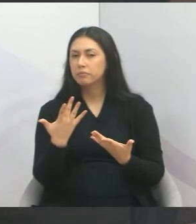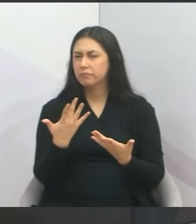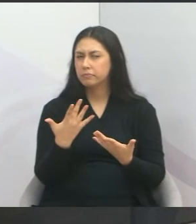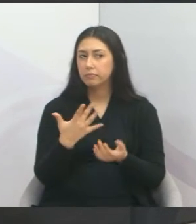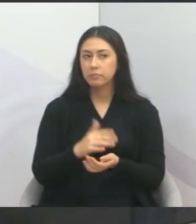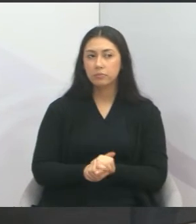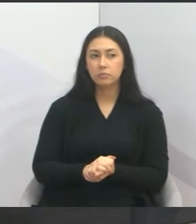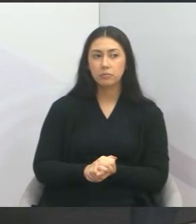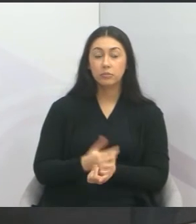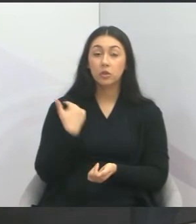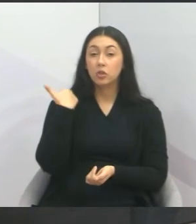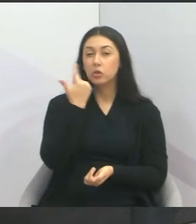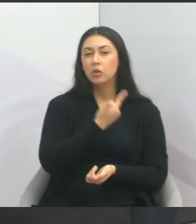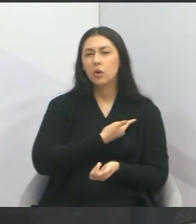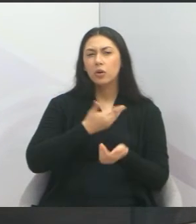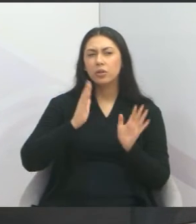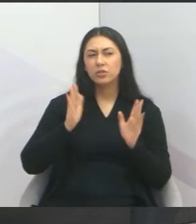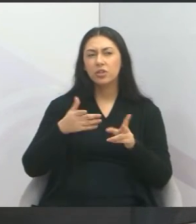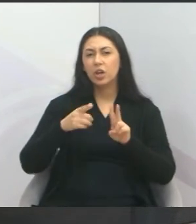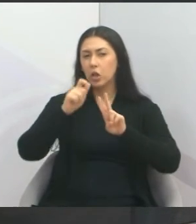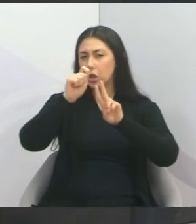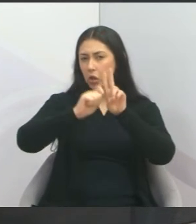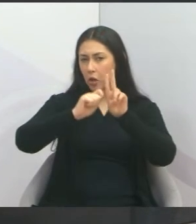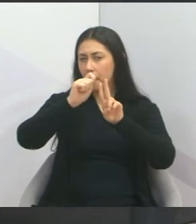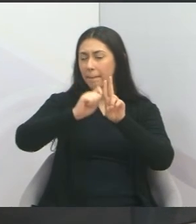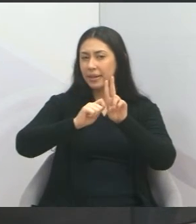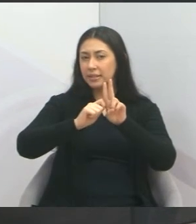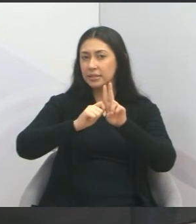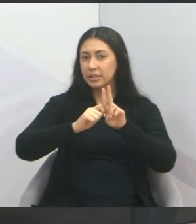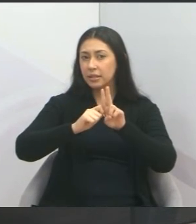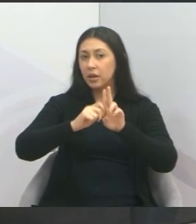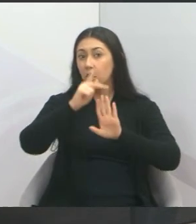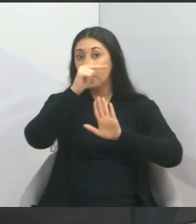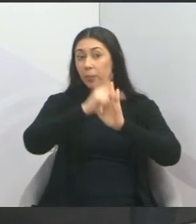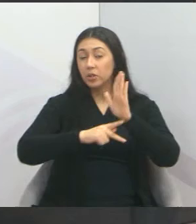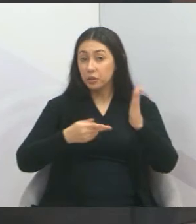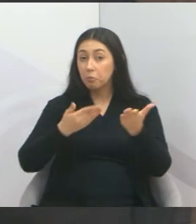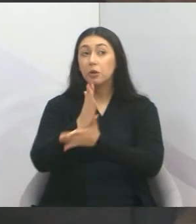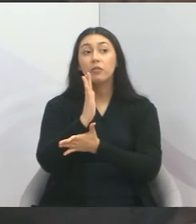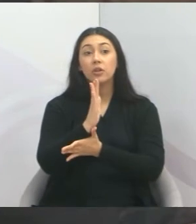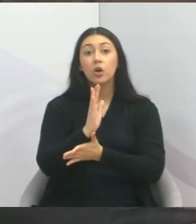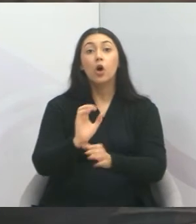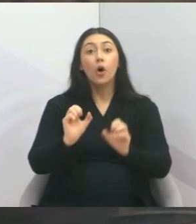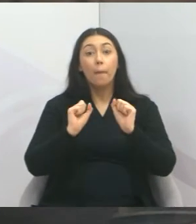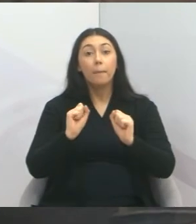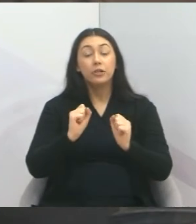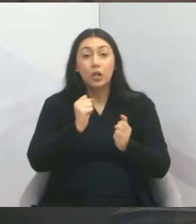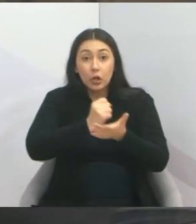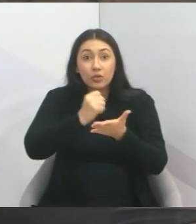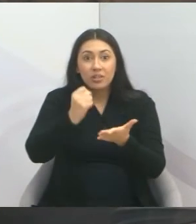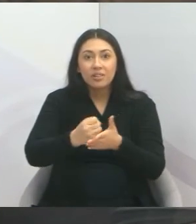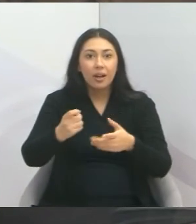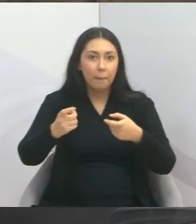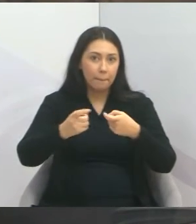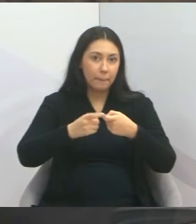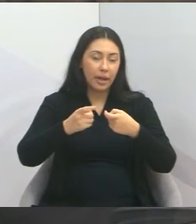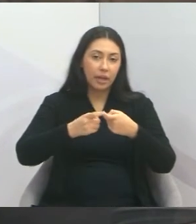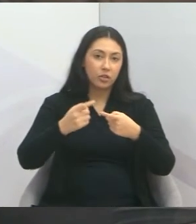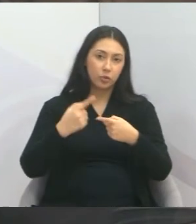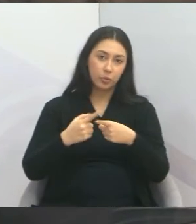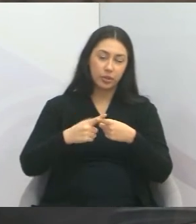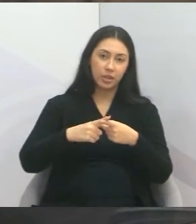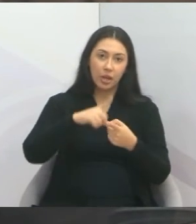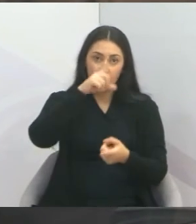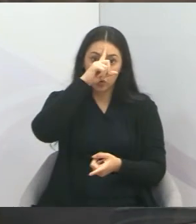e nós aqui há dois meses Fabinho provamos um projeto que permite a contratação de médicos nos postos de saúde porque